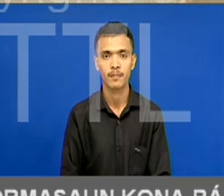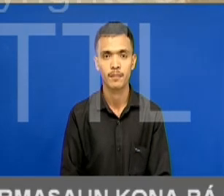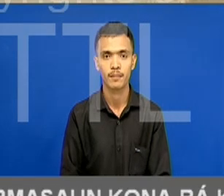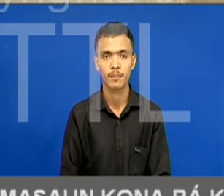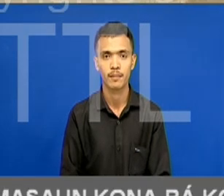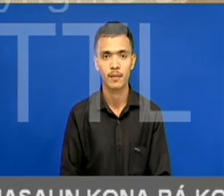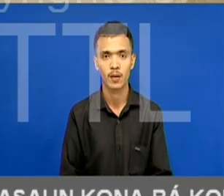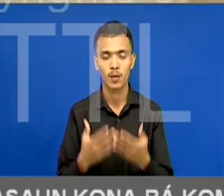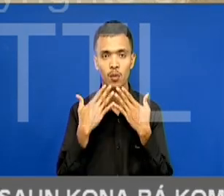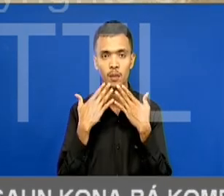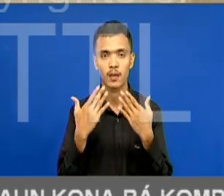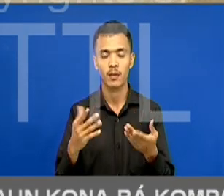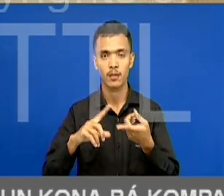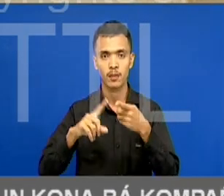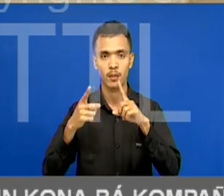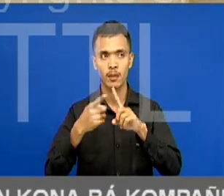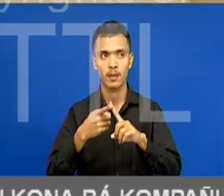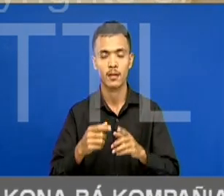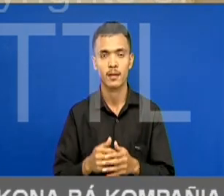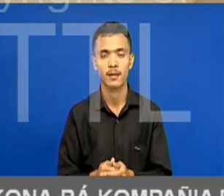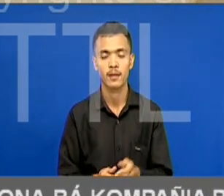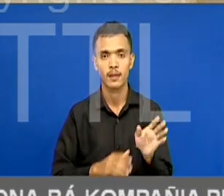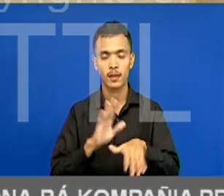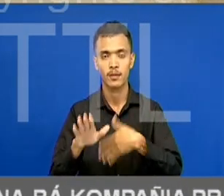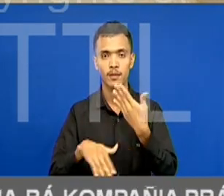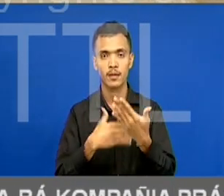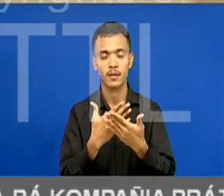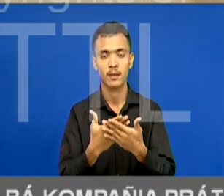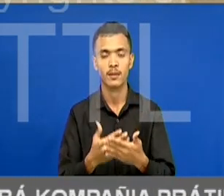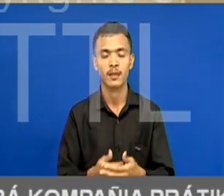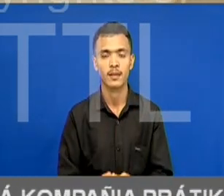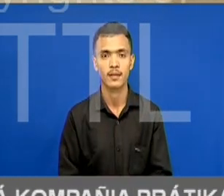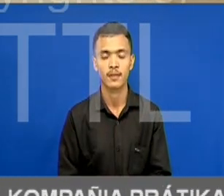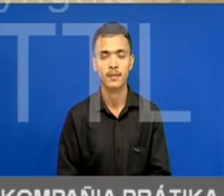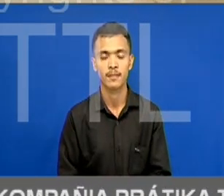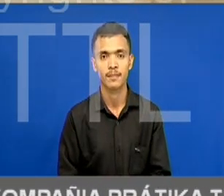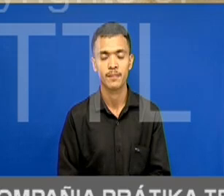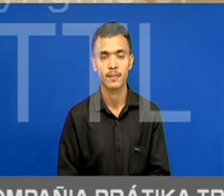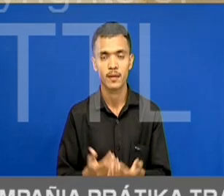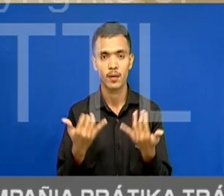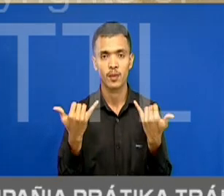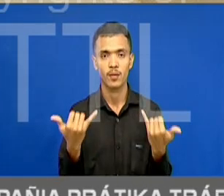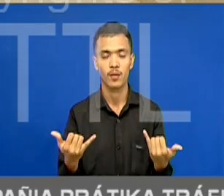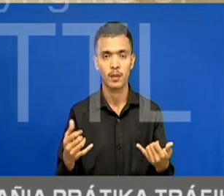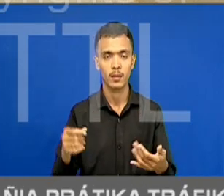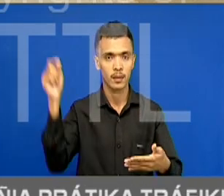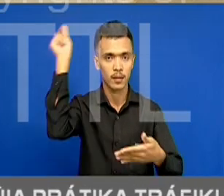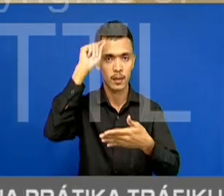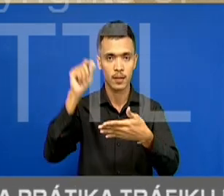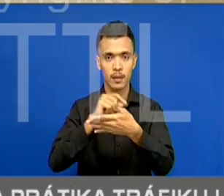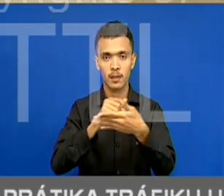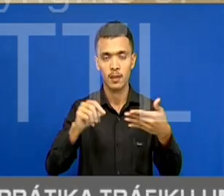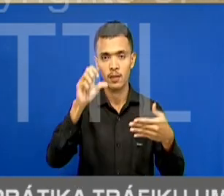E obrigada para o Pabelo e a Estúdio Central Caicoli Dili, telespectador, Estrádio na Televisão Timor-Leste, o Ruim Secretário de Estado de